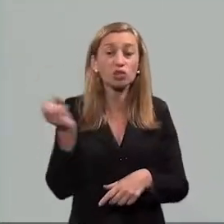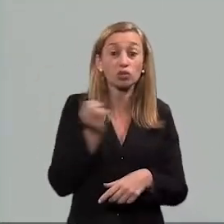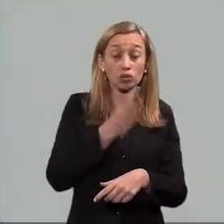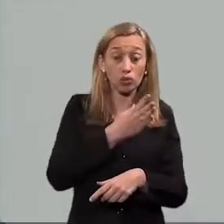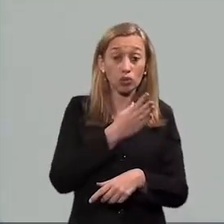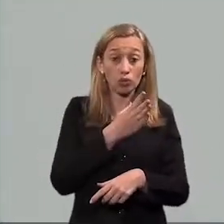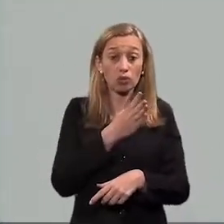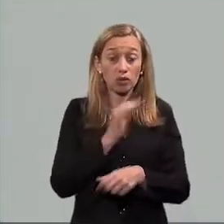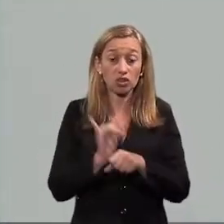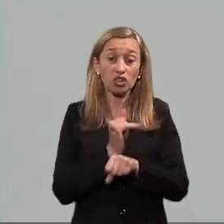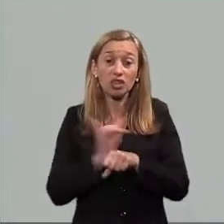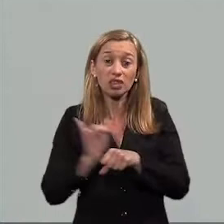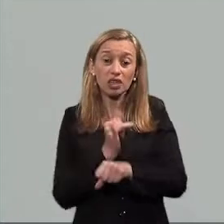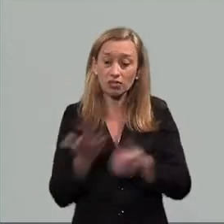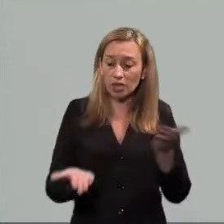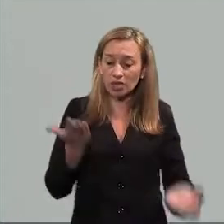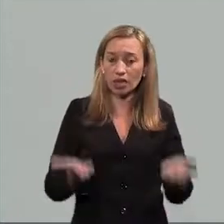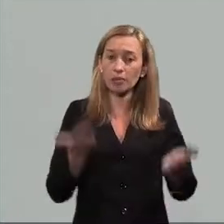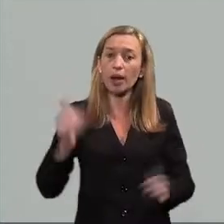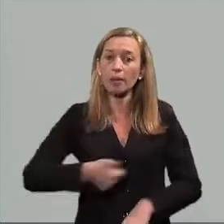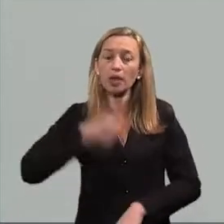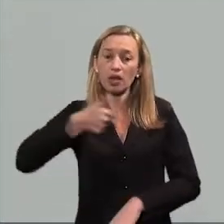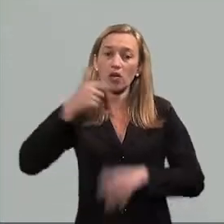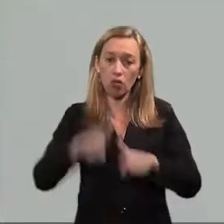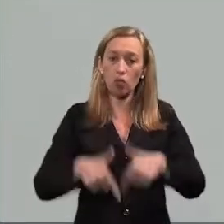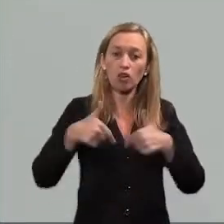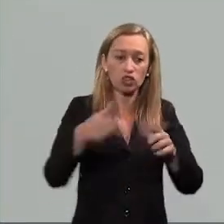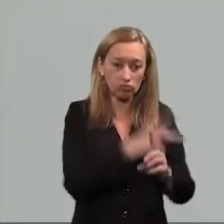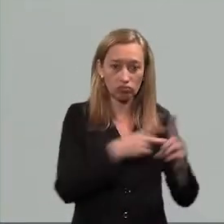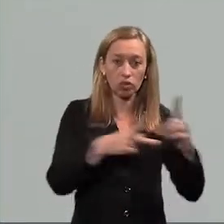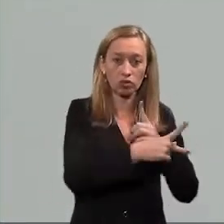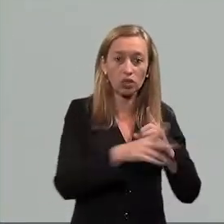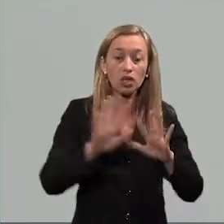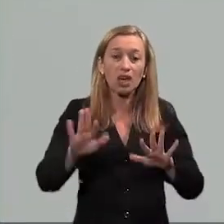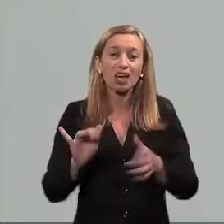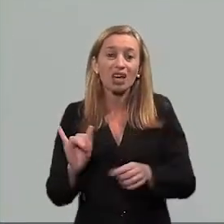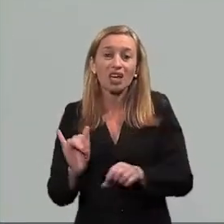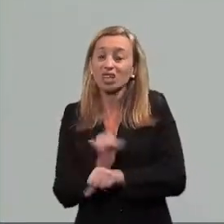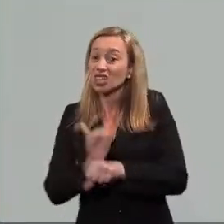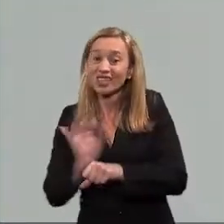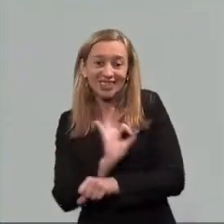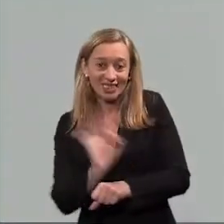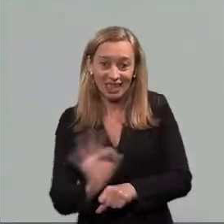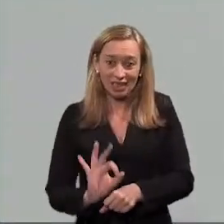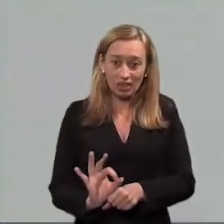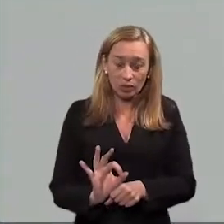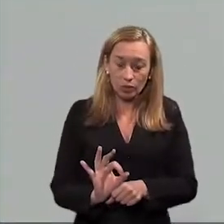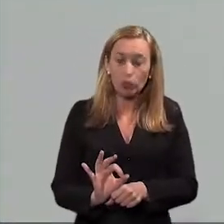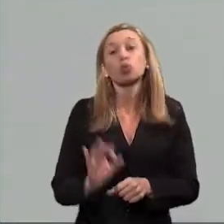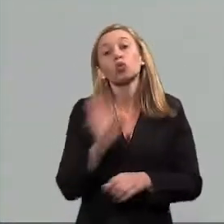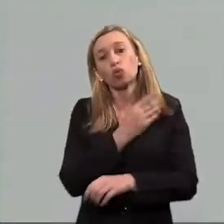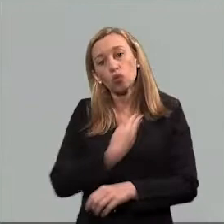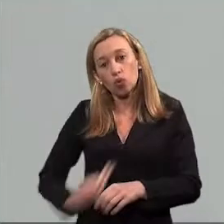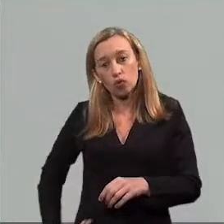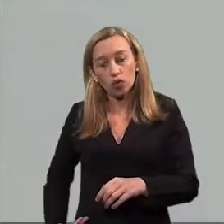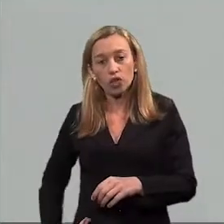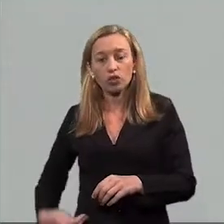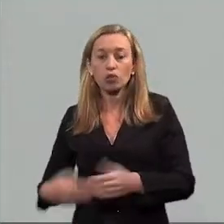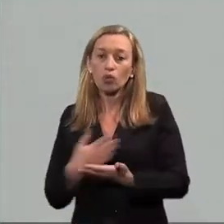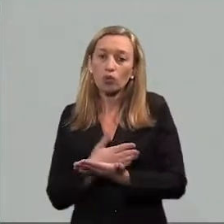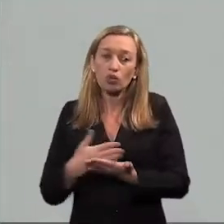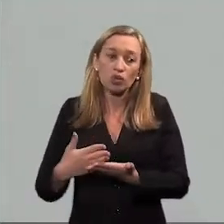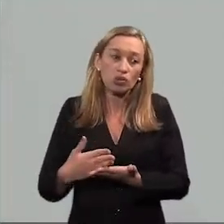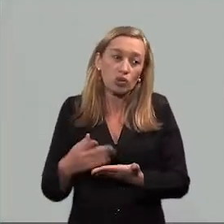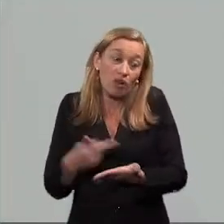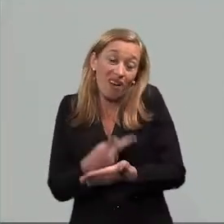novas para equilibrar melhor o funcionamento do Rio Previdência. Essas medidas não foram tomadas. O governo acabou